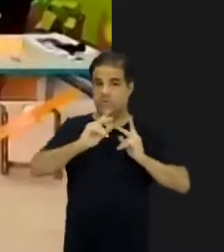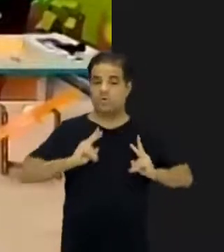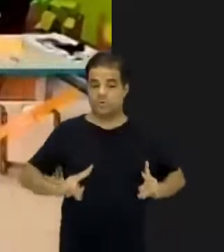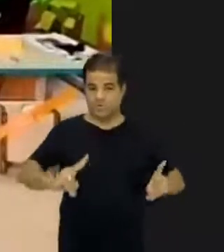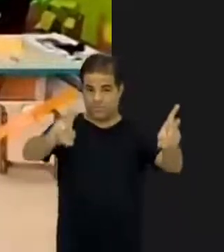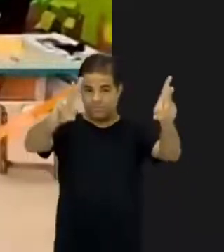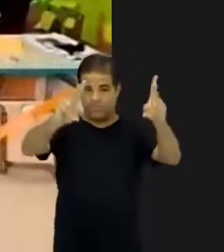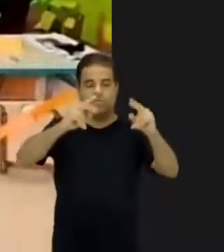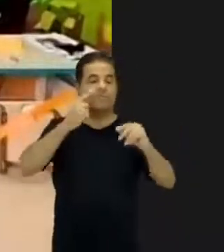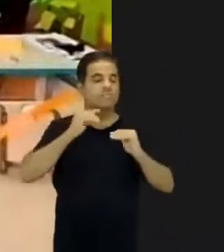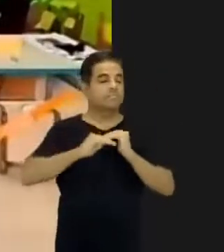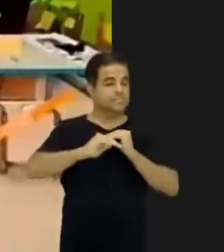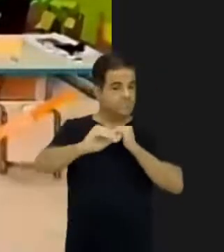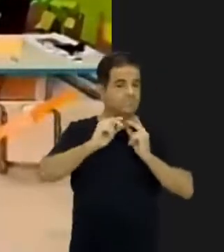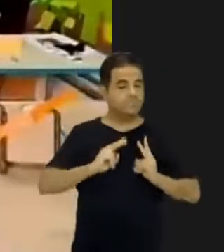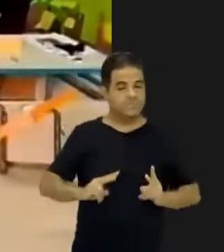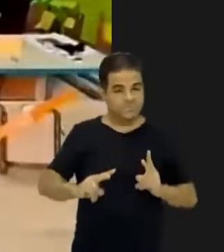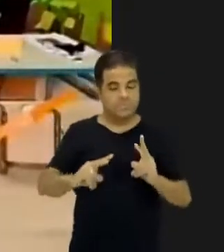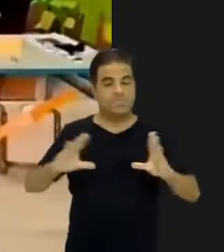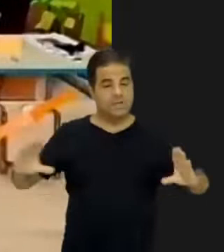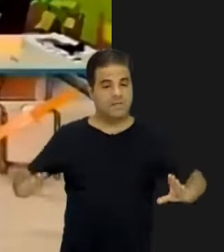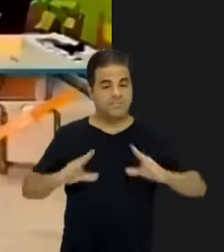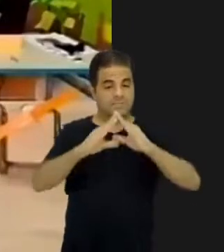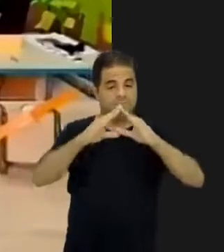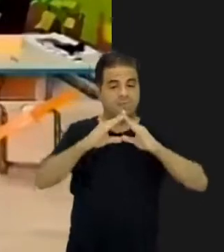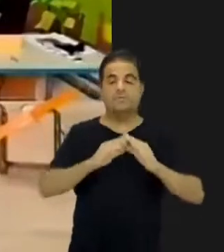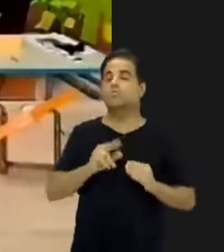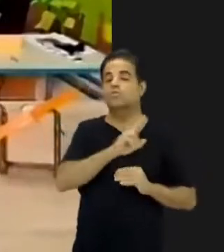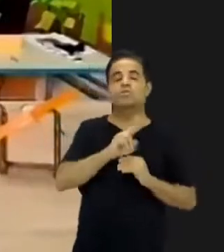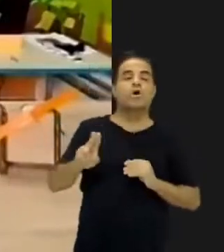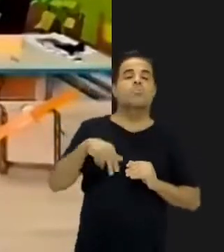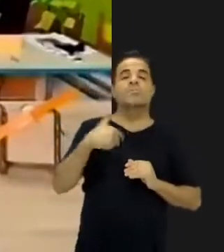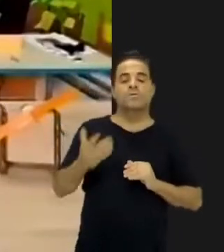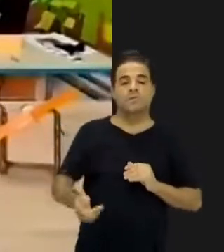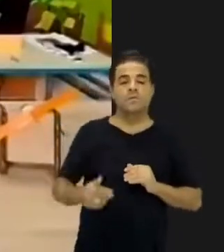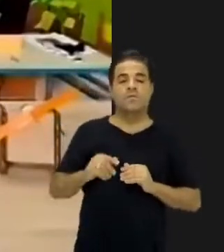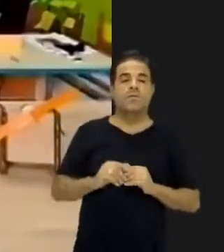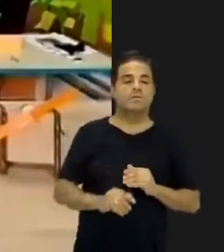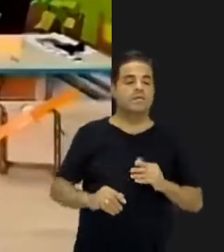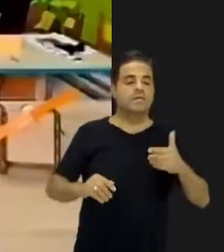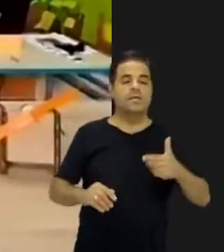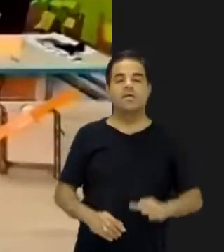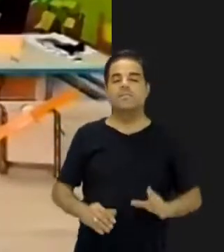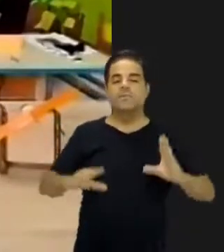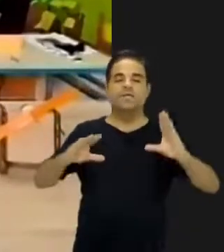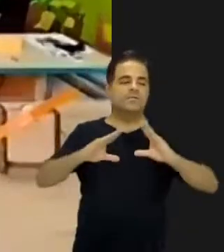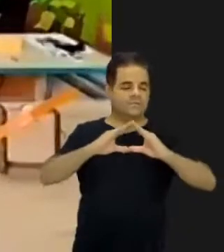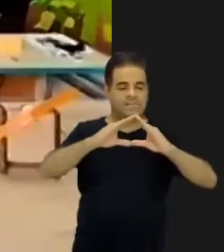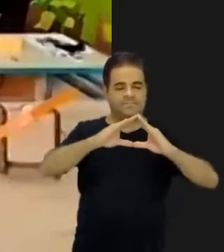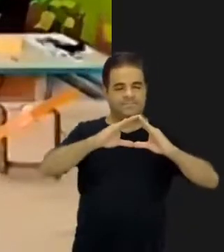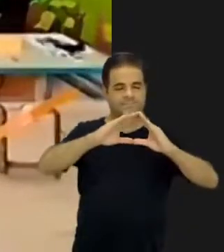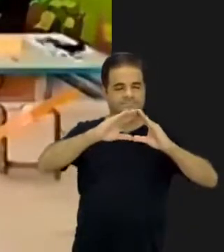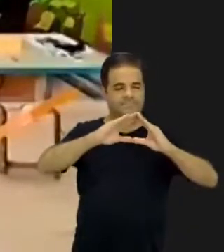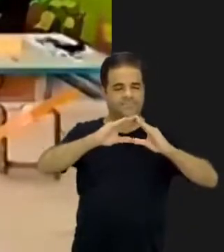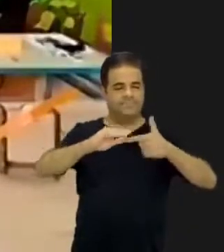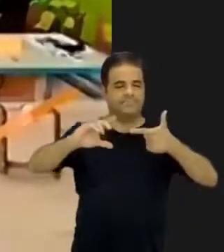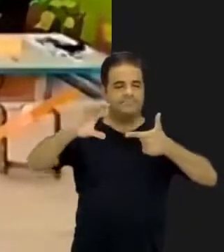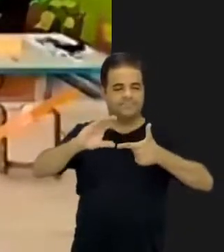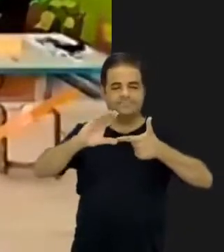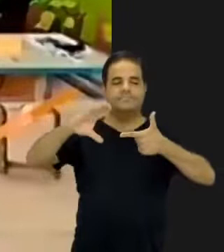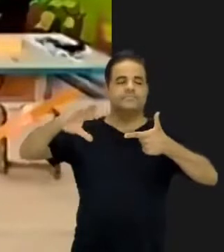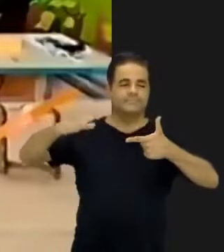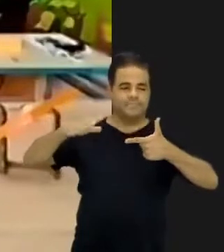maior linha contínua, no caso, no triângulo retângulo, nós chamamos de hipotenusa. Então, esse lado aqui, ele é contínuo.